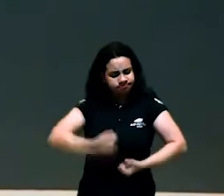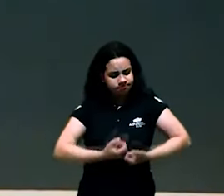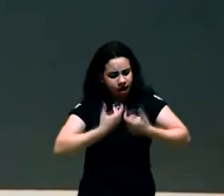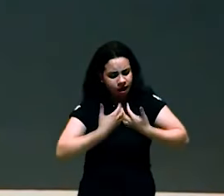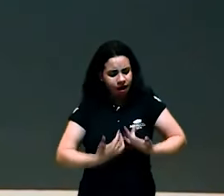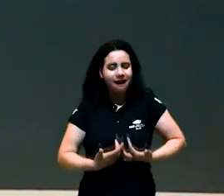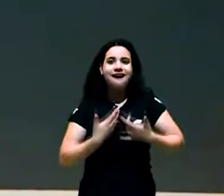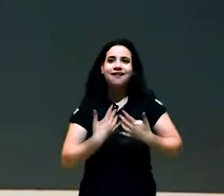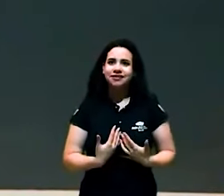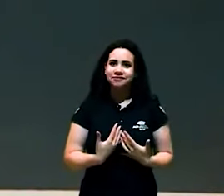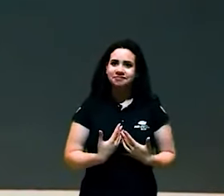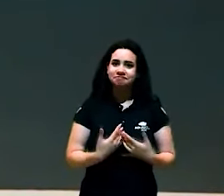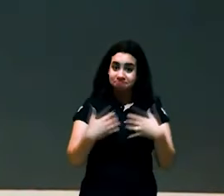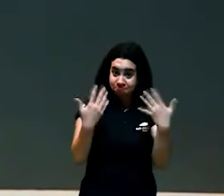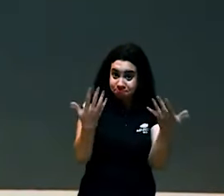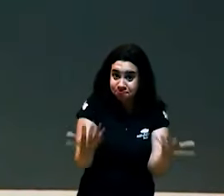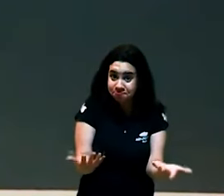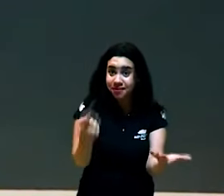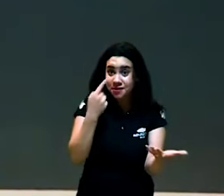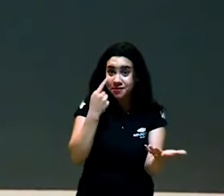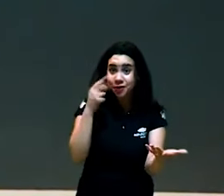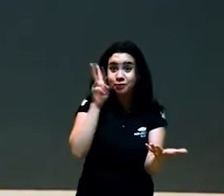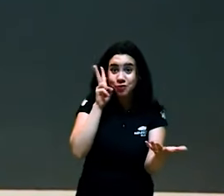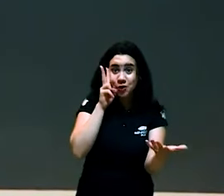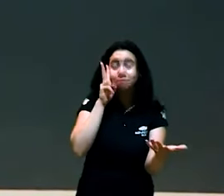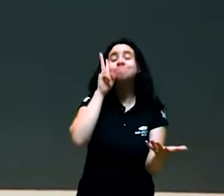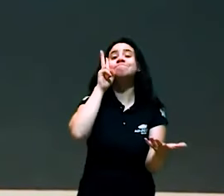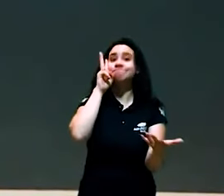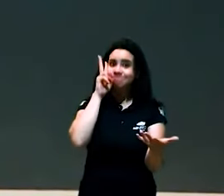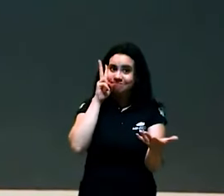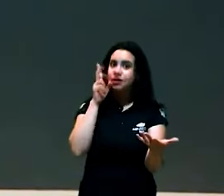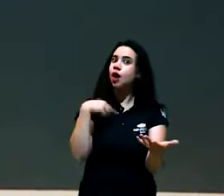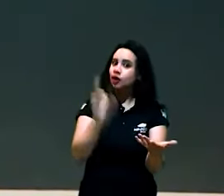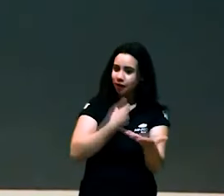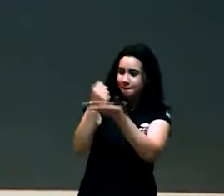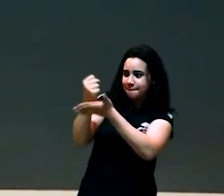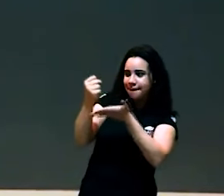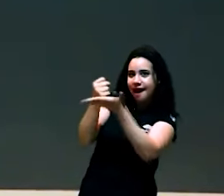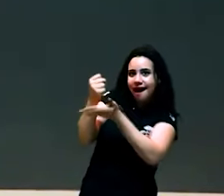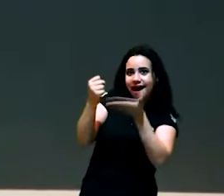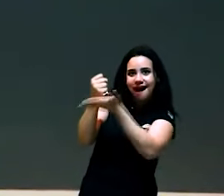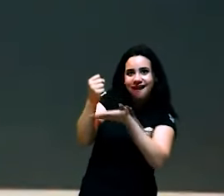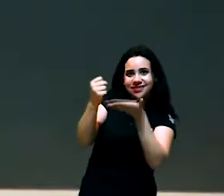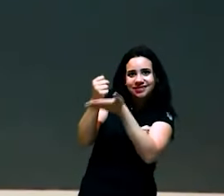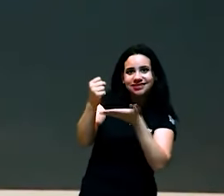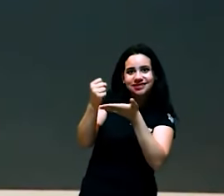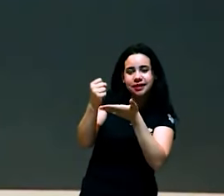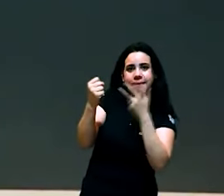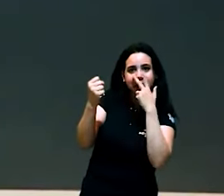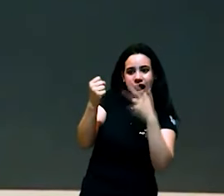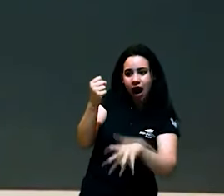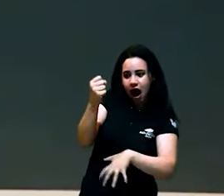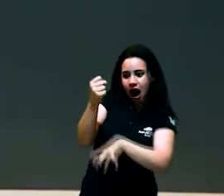Essa é a nossa história. Nós somos dessa linhagem. As nossas raízes estão